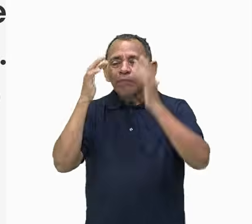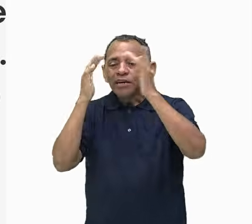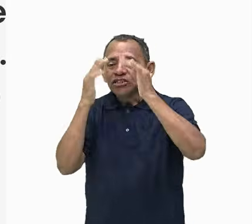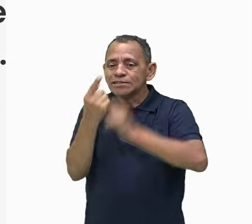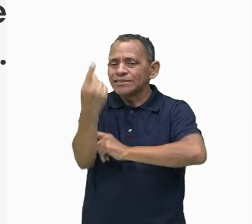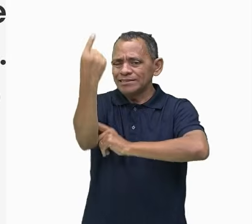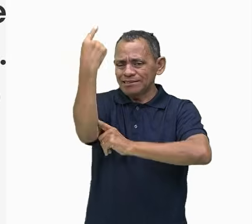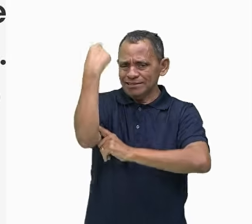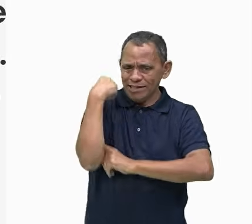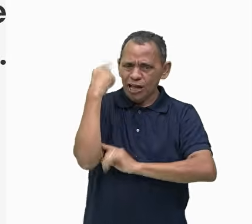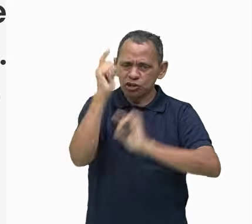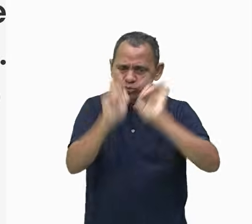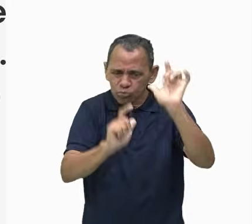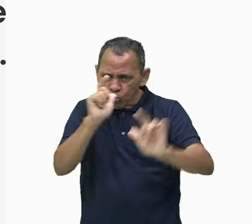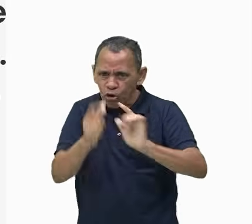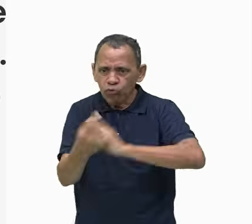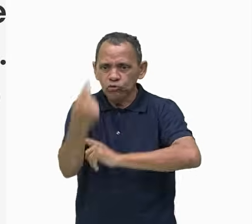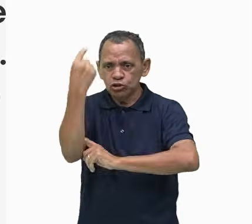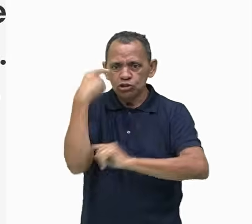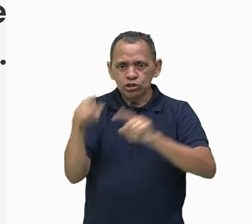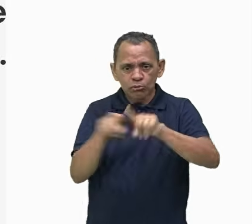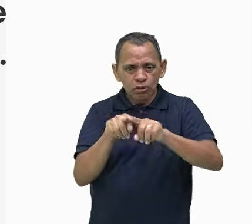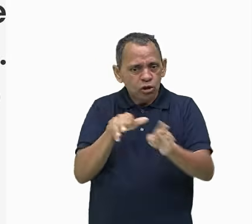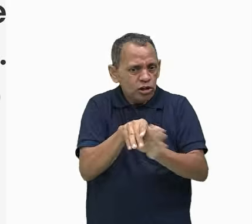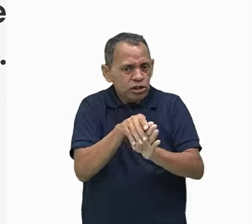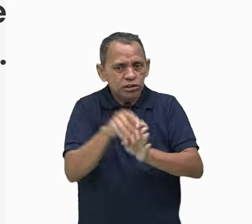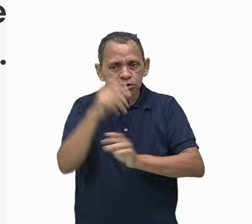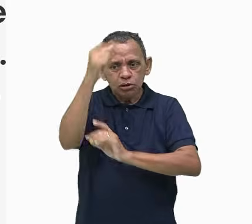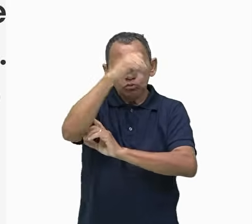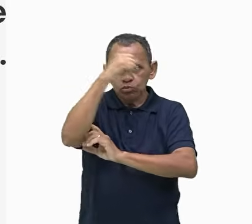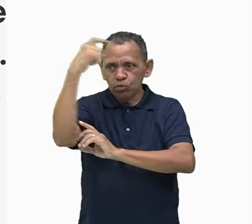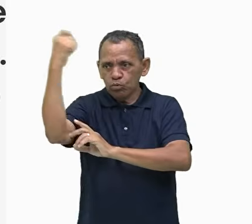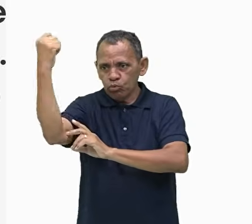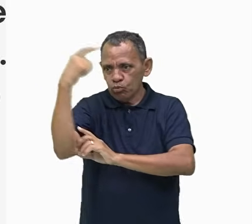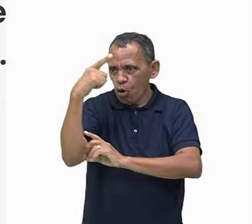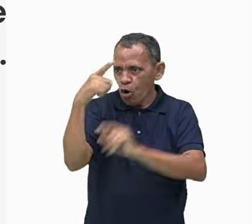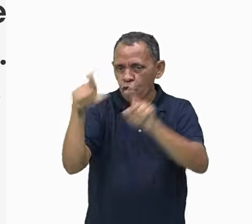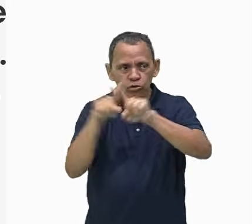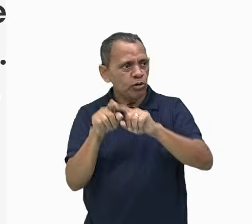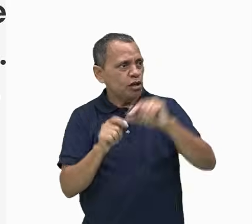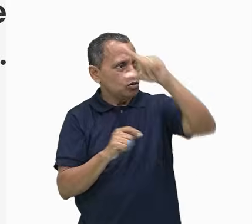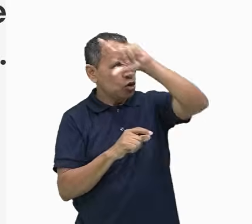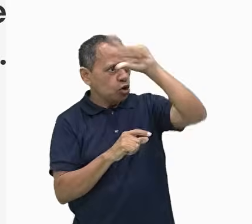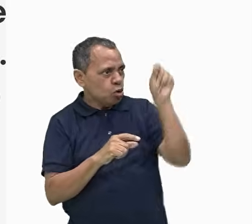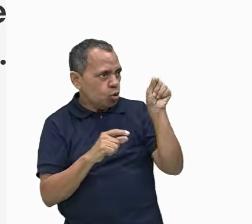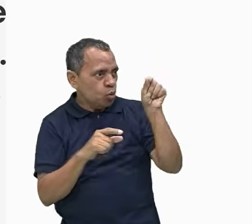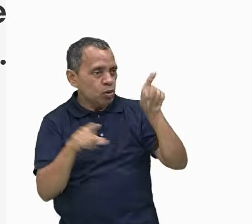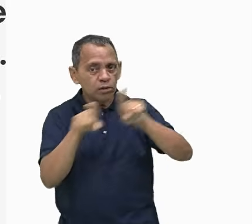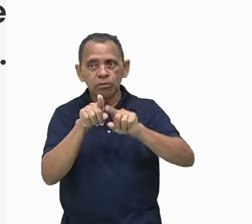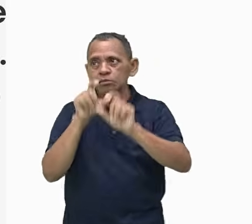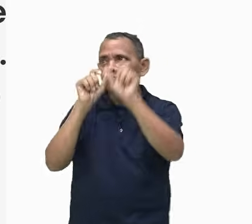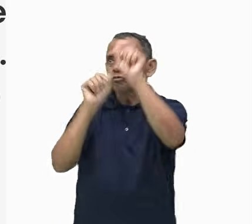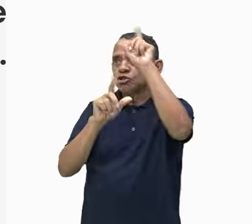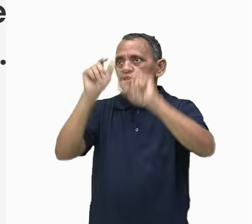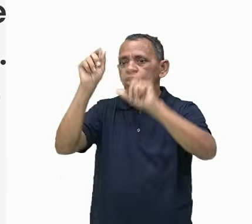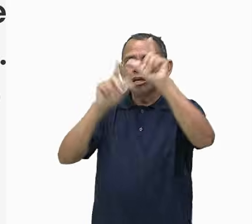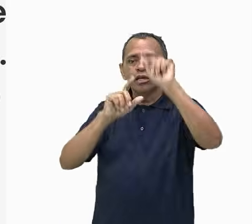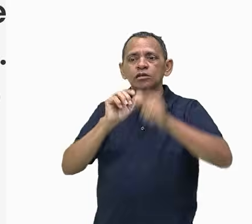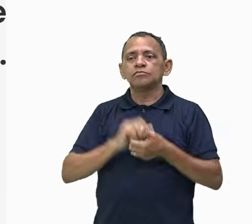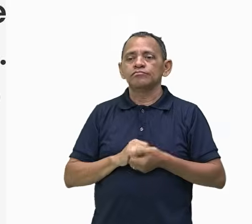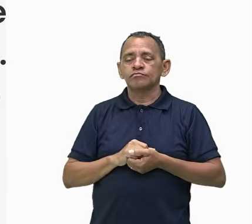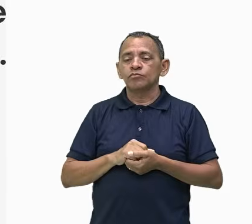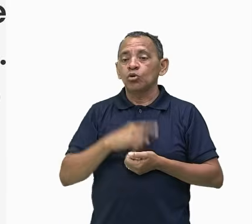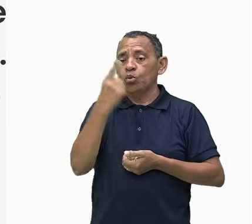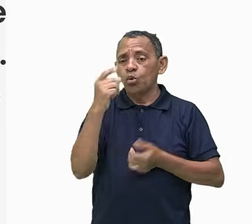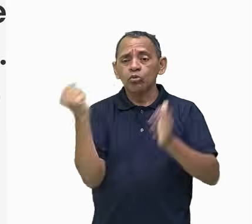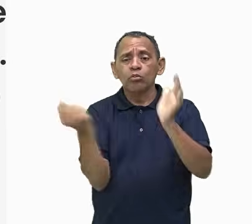antigas civilizações, através dessa orientação do Sol, da Lua e das estrelas, né? Então, um deles que acabou marcando